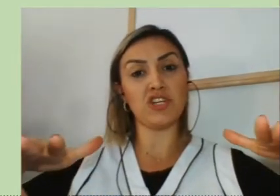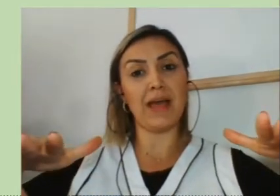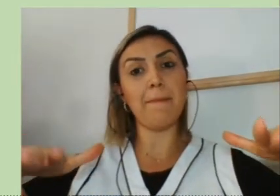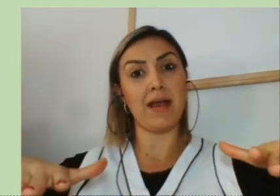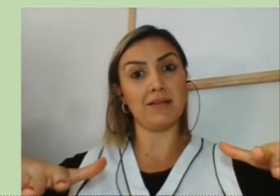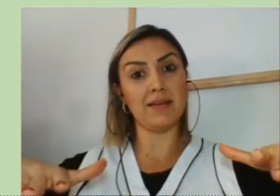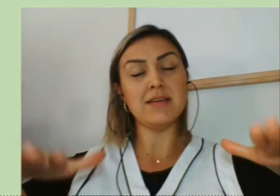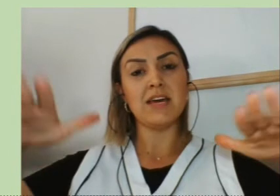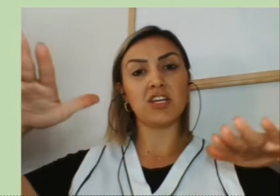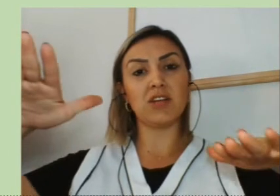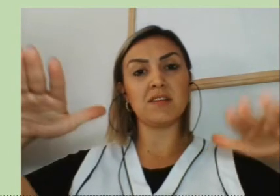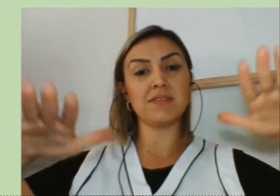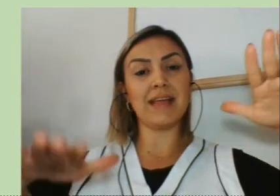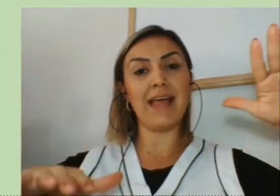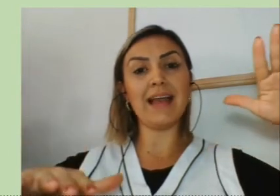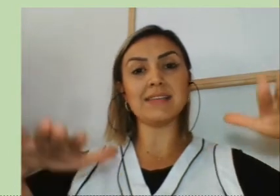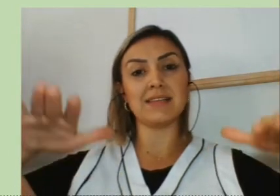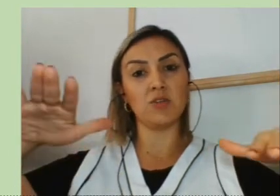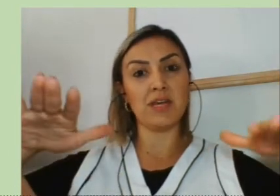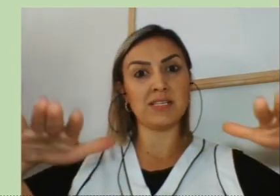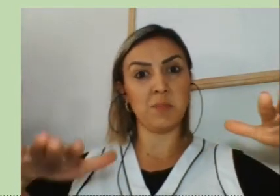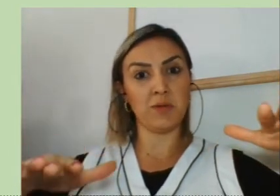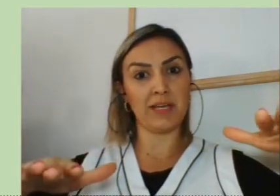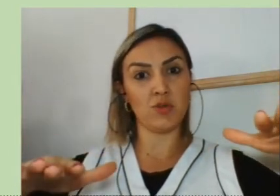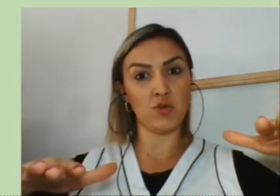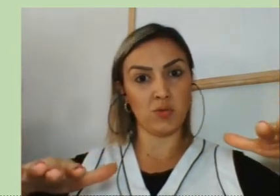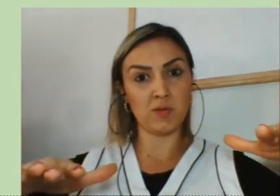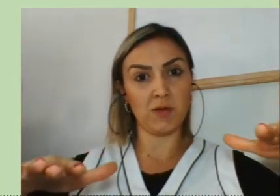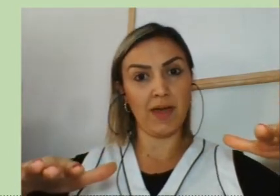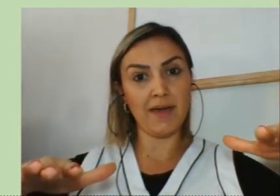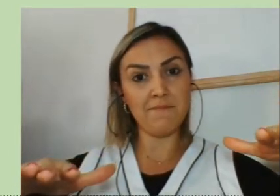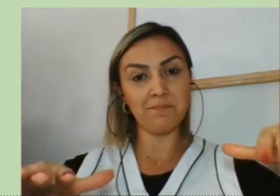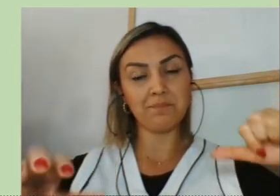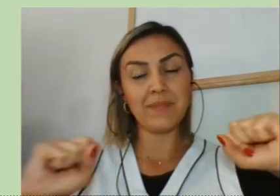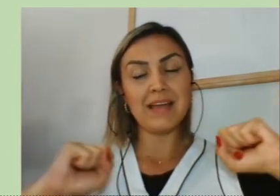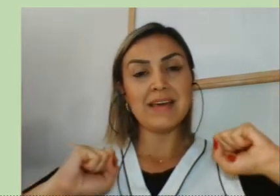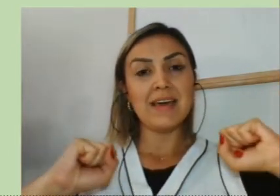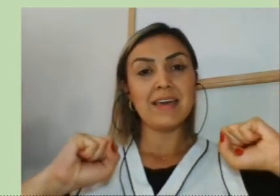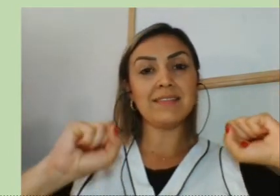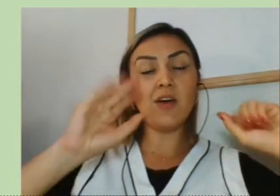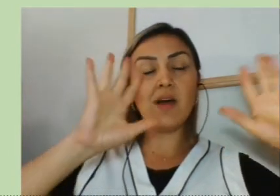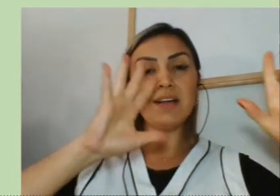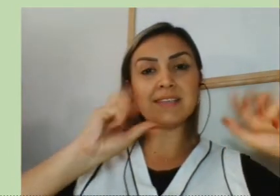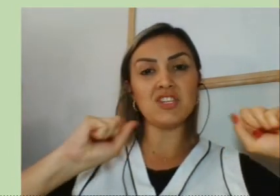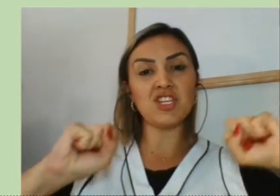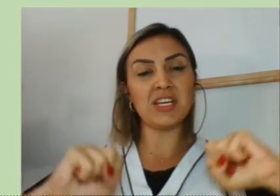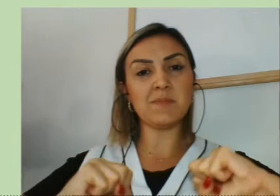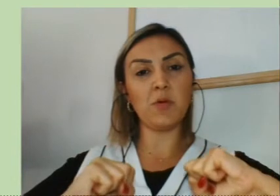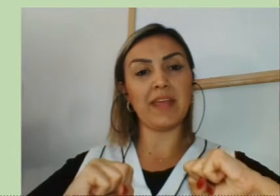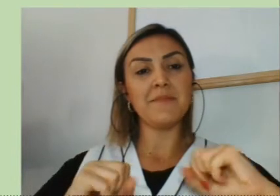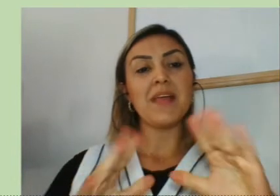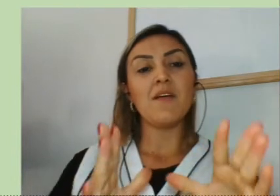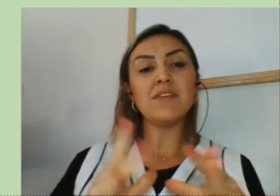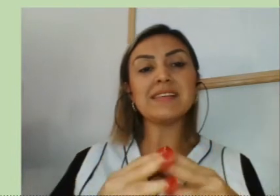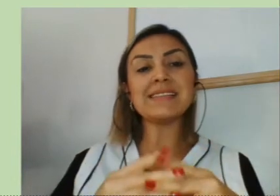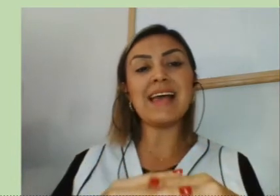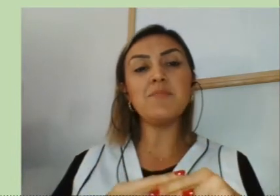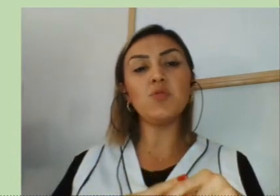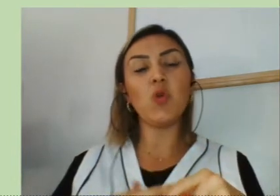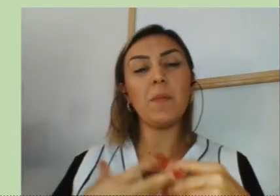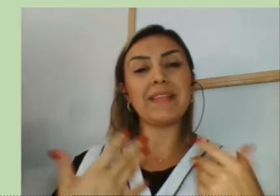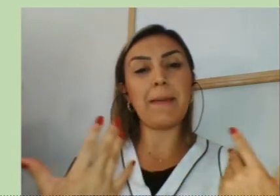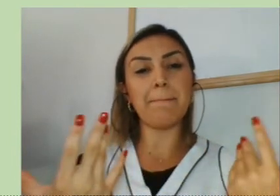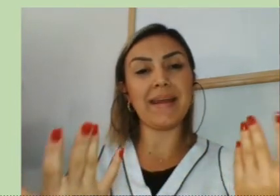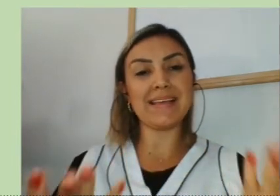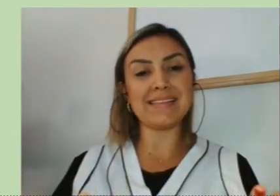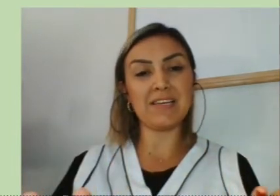sua apostila aberta, que nós vamos analisando e respondendo juntos, ok? Então, antes da gente responder, você sabe